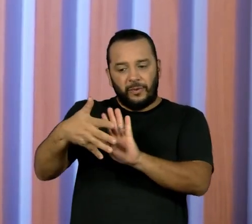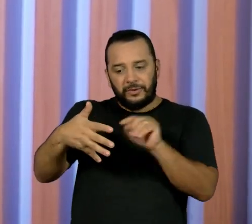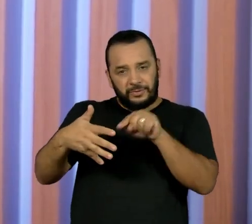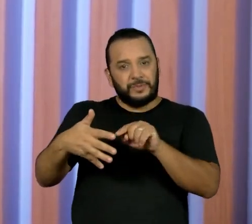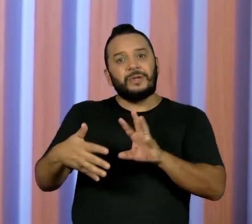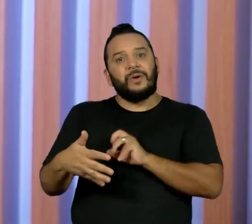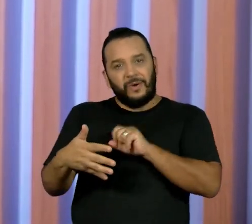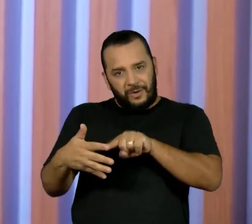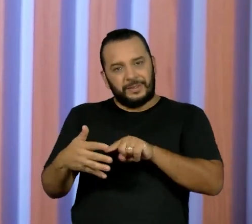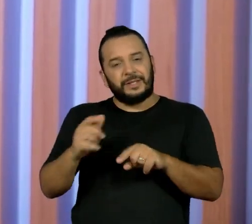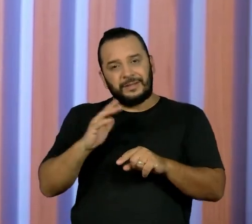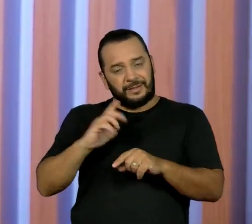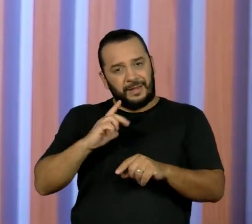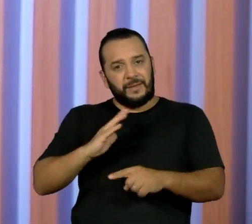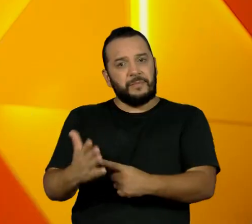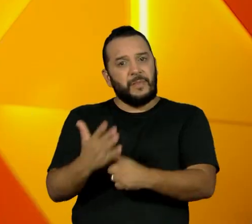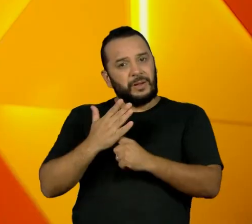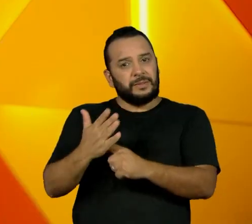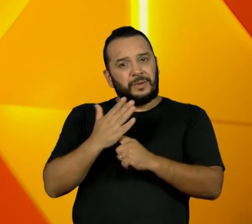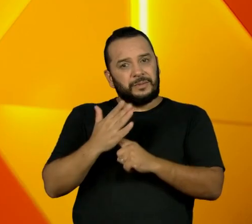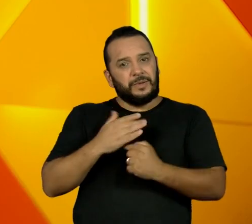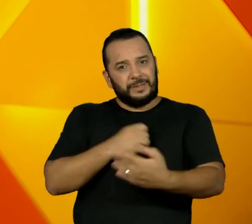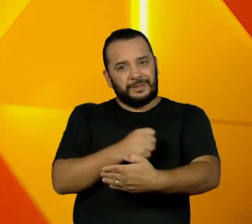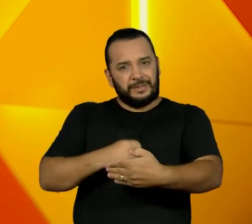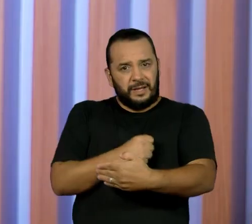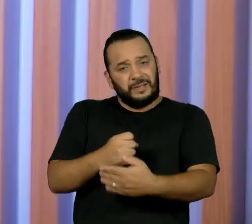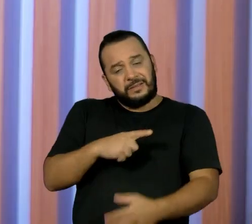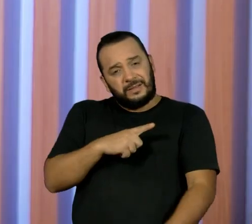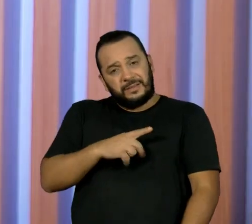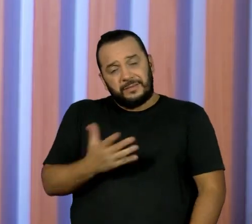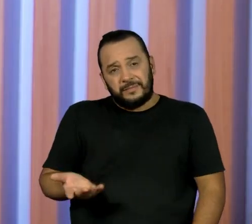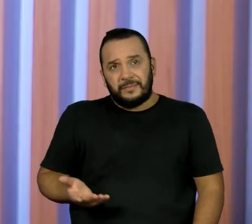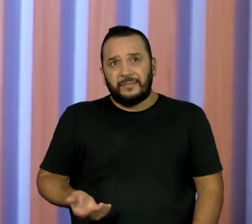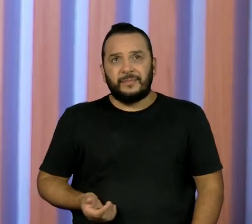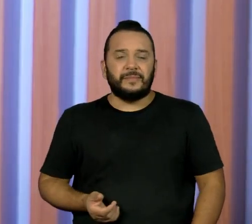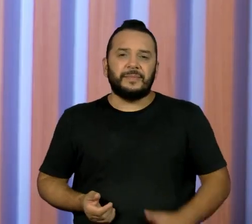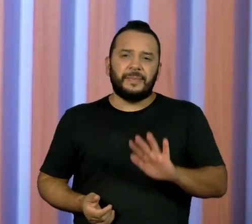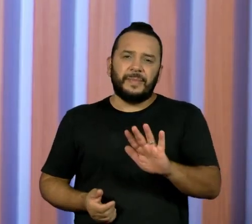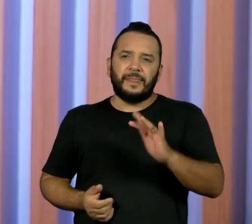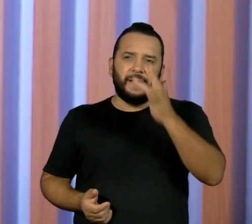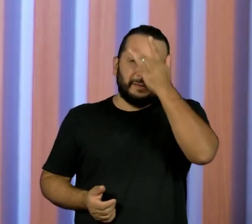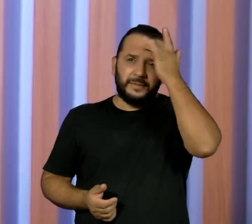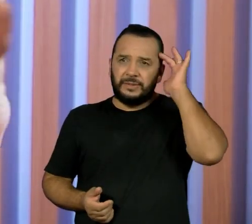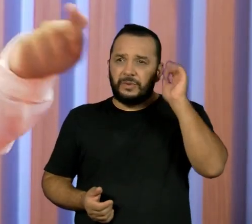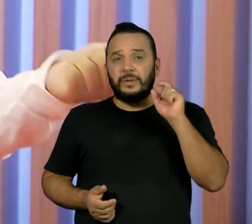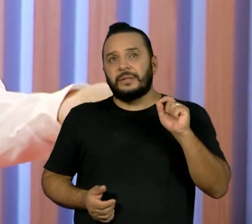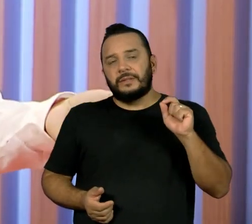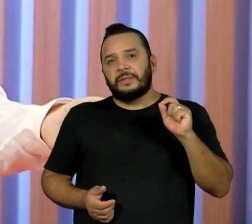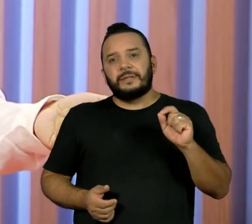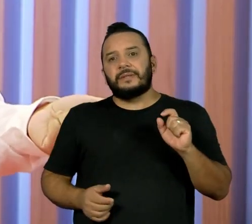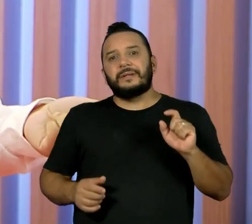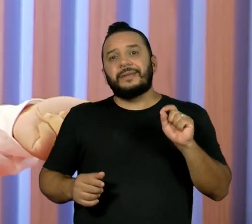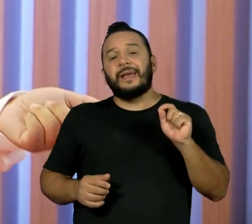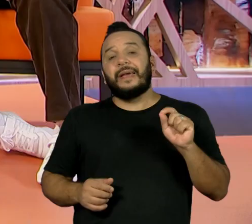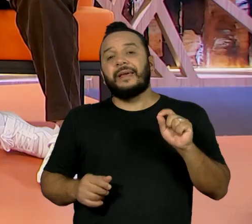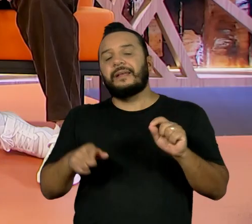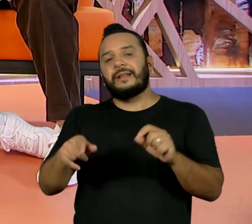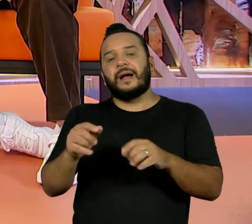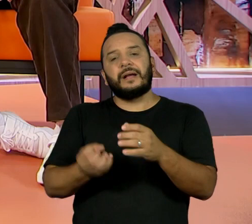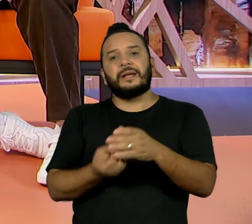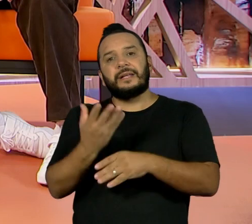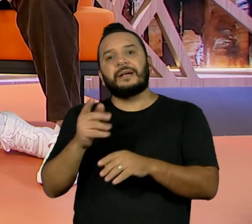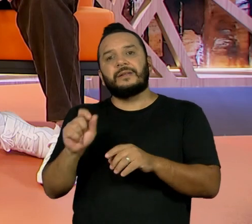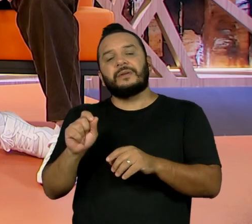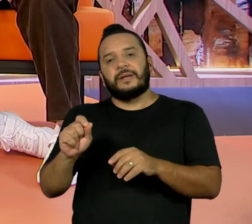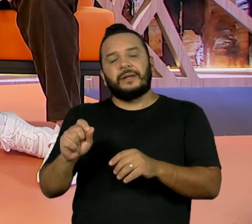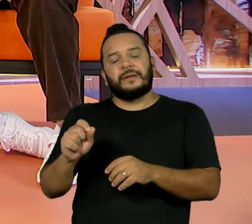vai receber mais conteúdos de culinária. E aí o ponto é, o quanto as pessoas estão preocupadas sobre quem é que está fazendo o vídeo, se é uma pessoa